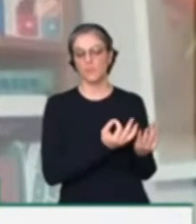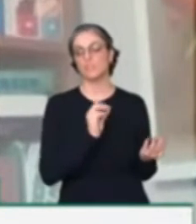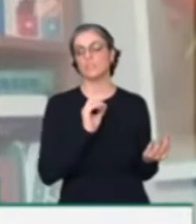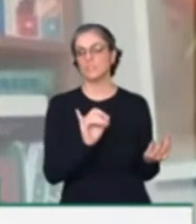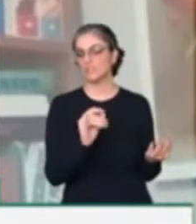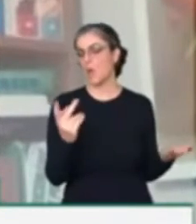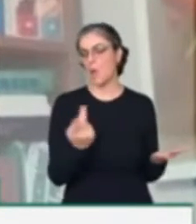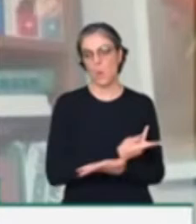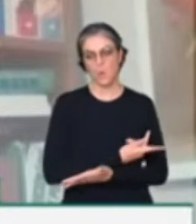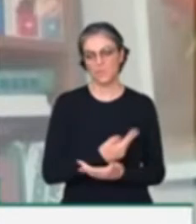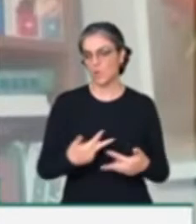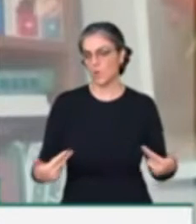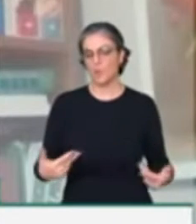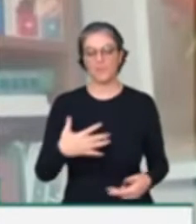pequenos,